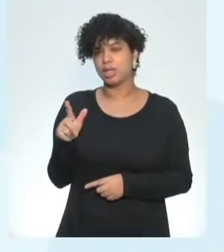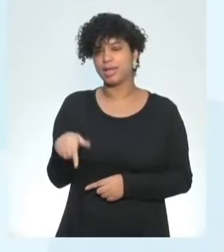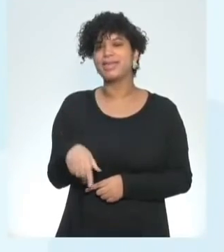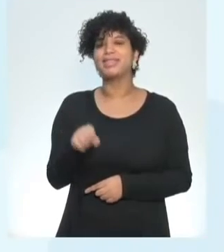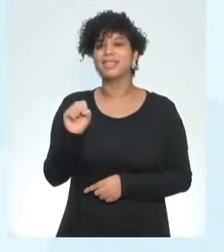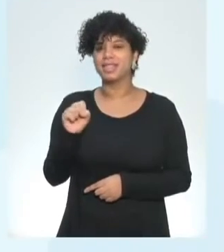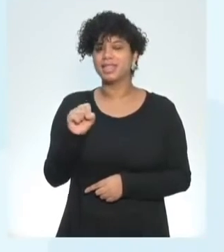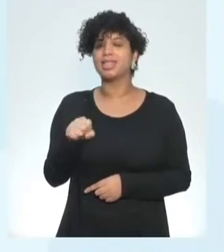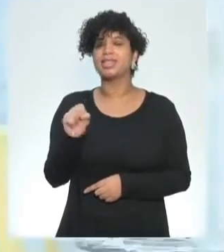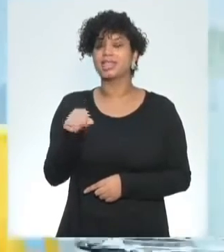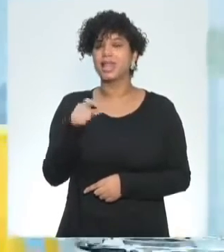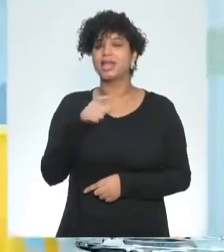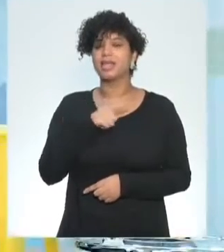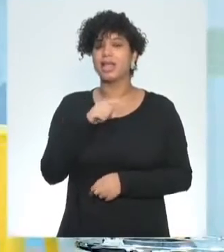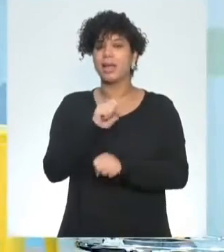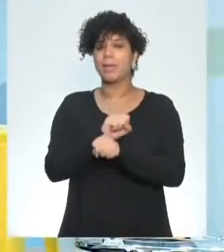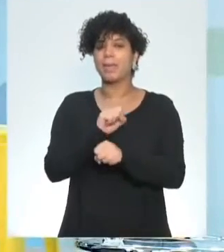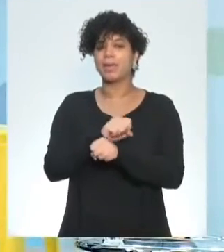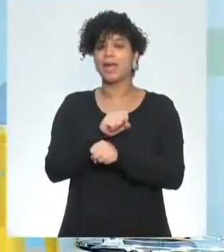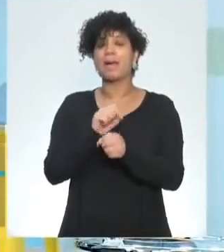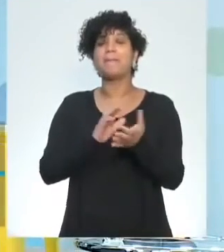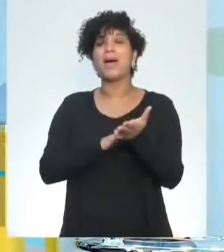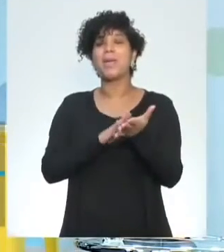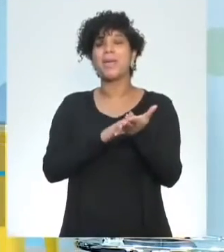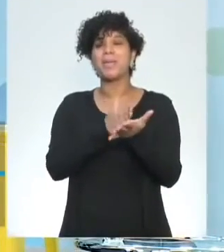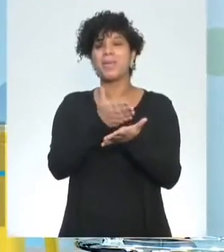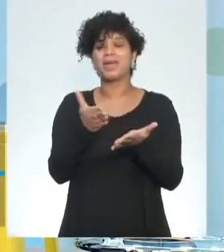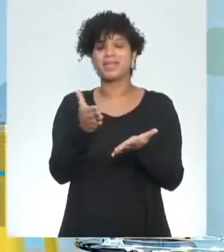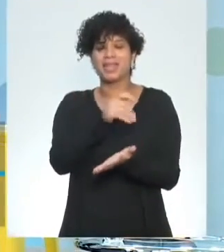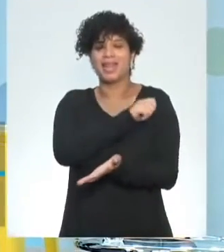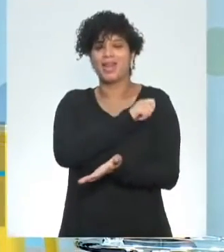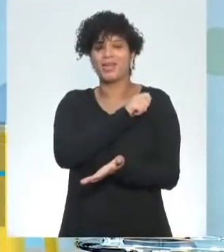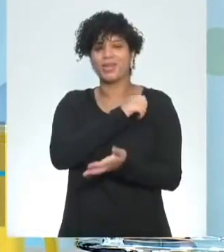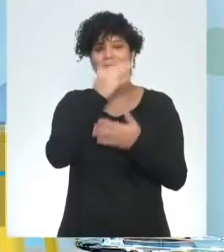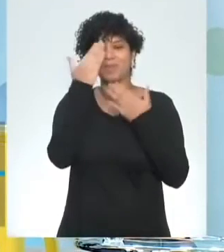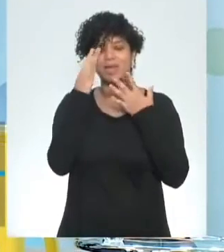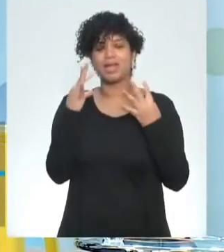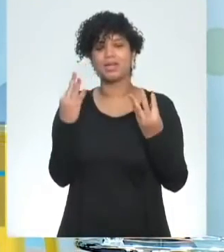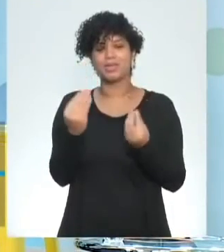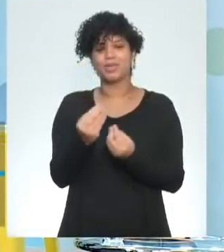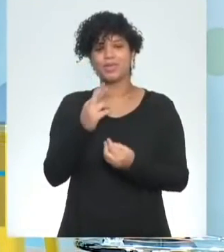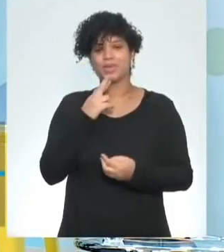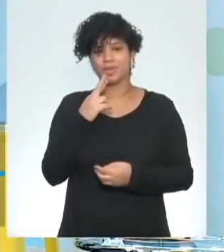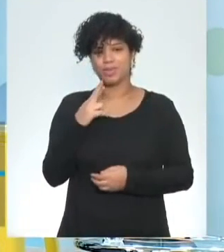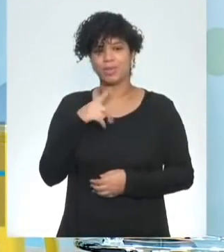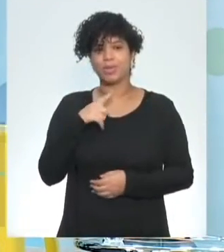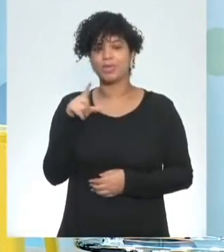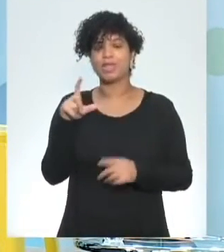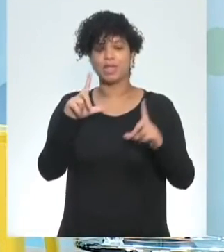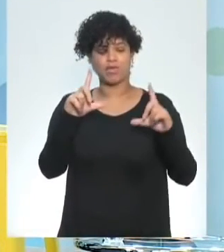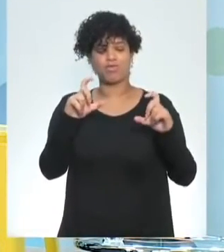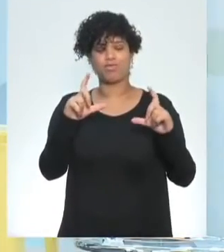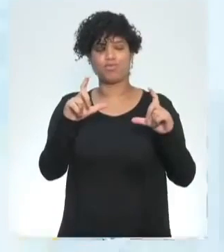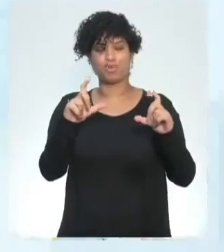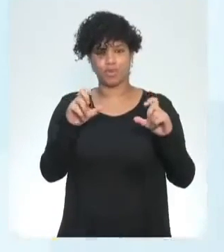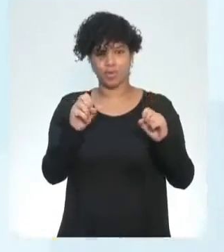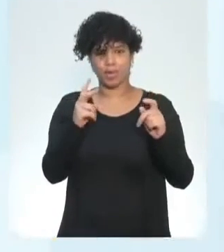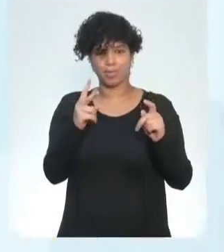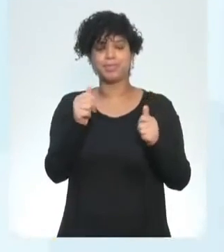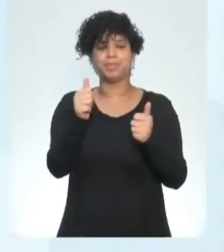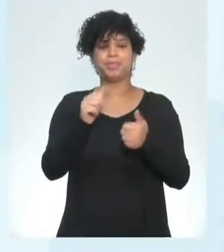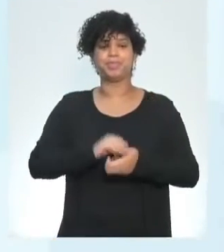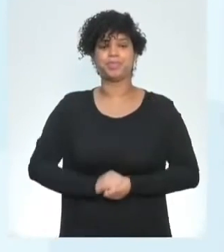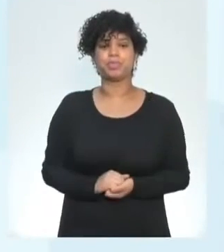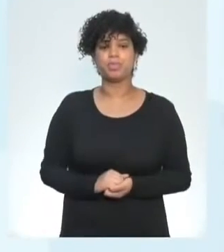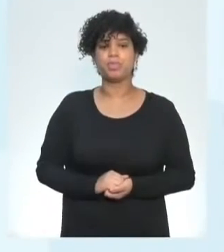esses alunos. Muito bem, Vitor, obrigada, pessoal. Vou deixar aqui para vocês a resposta para vocês tirarem uma fotinho aí, beleza? Então,